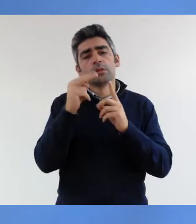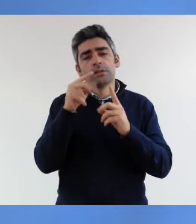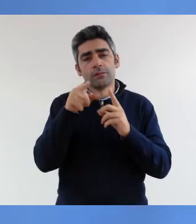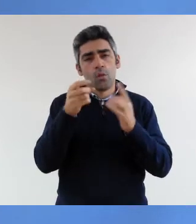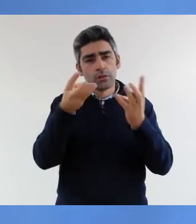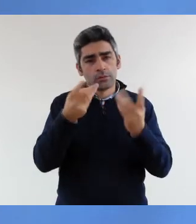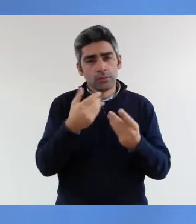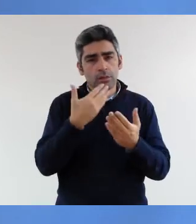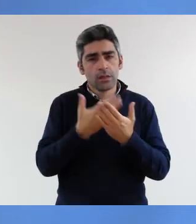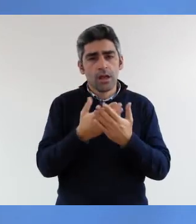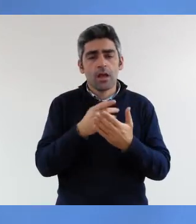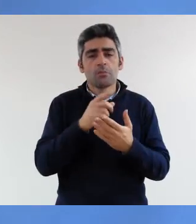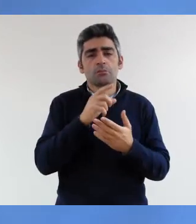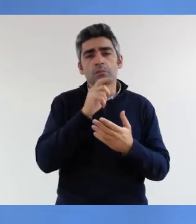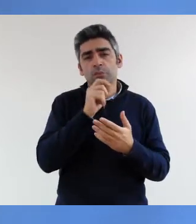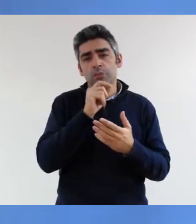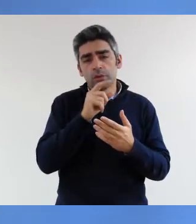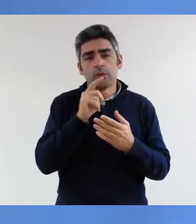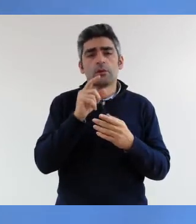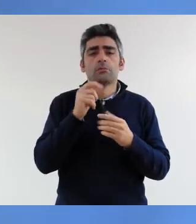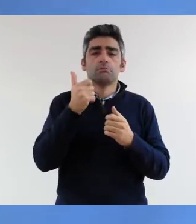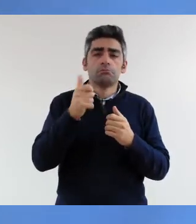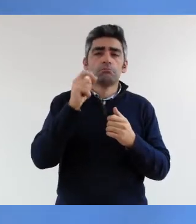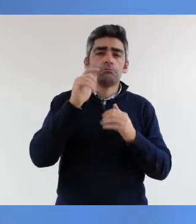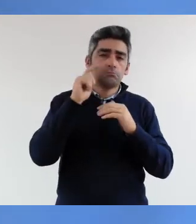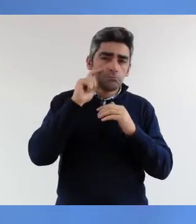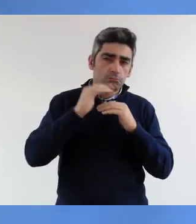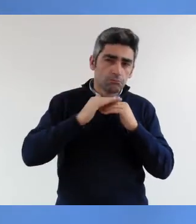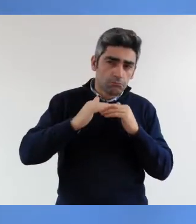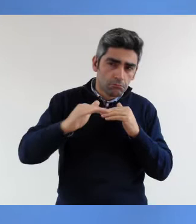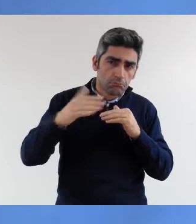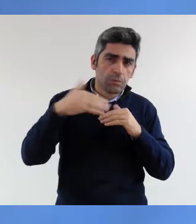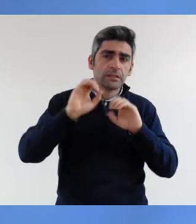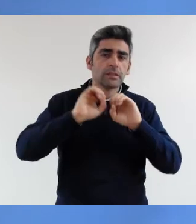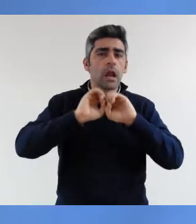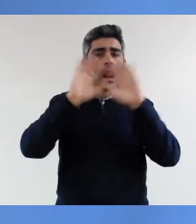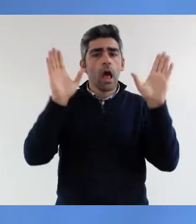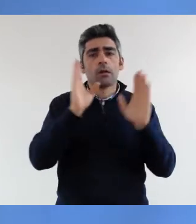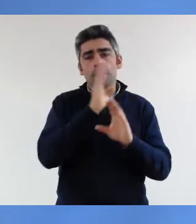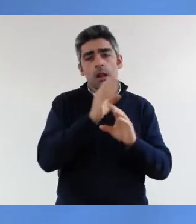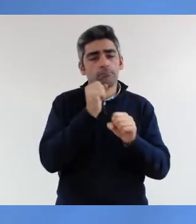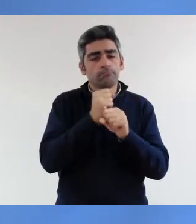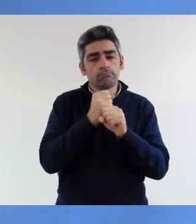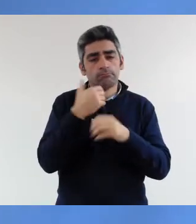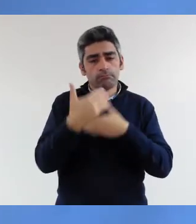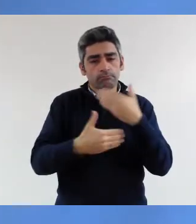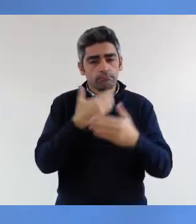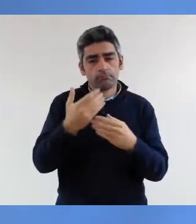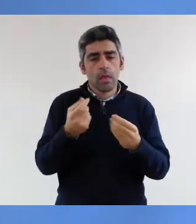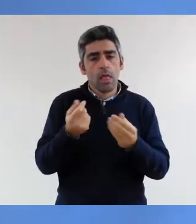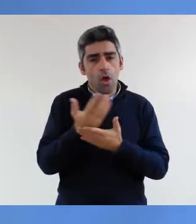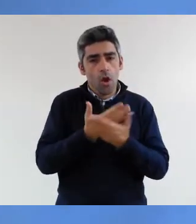reforçar uma visão do orçamento que lhe proporciona mais estável no horizonte e mais